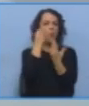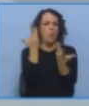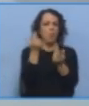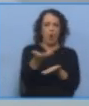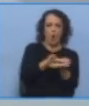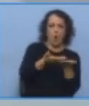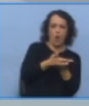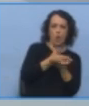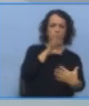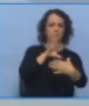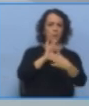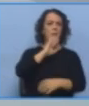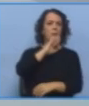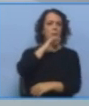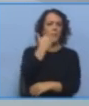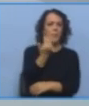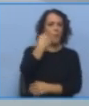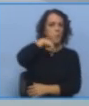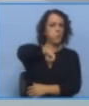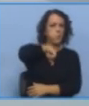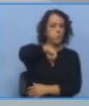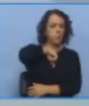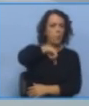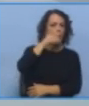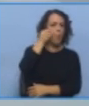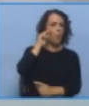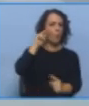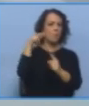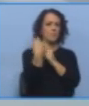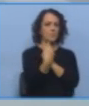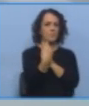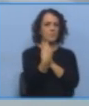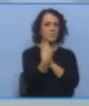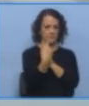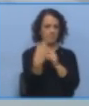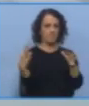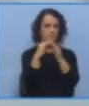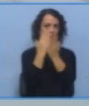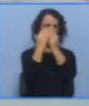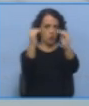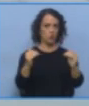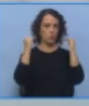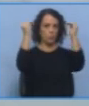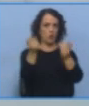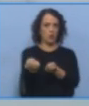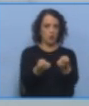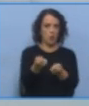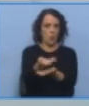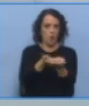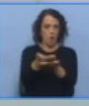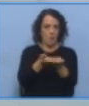nobre vocação é talvez uma abordagem que passa pelas escolas superiores de gestão e de